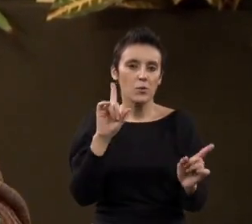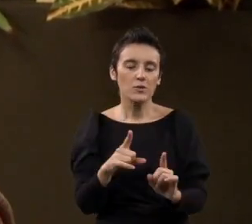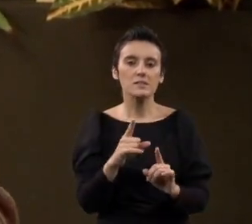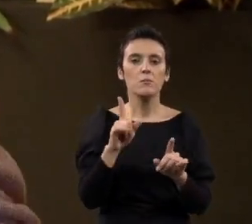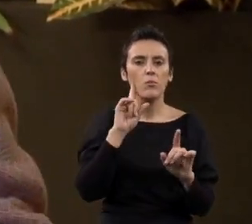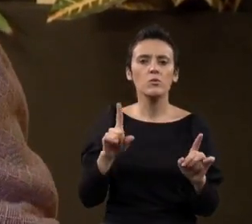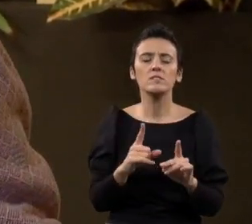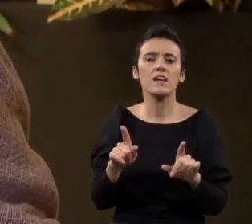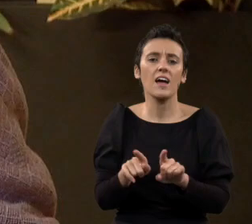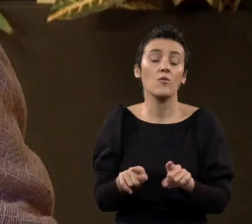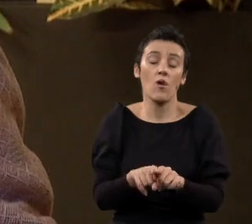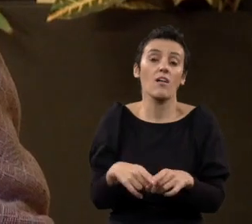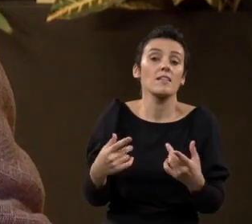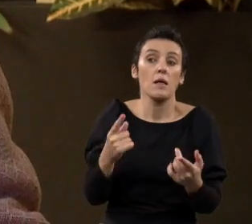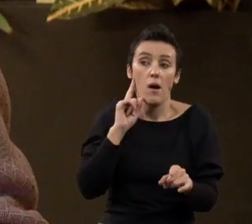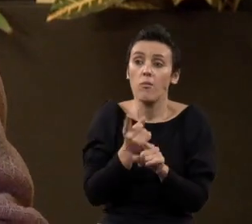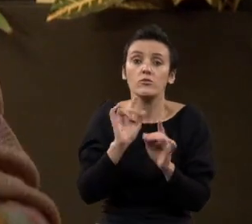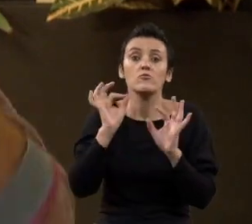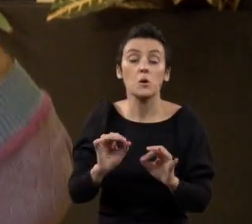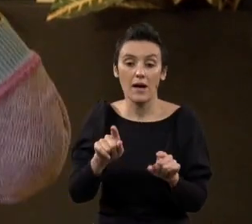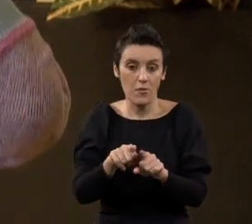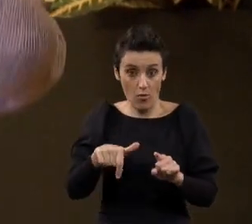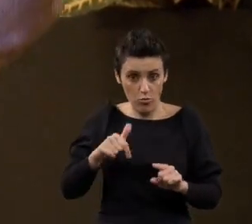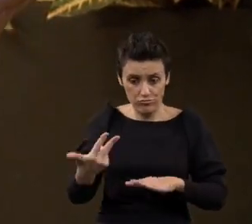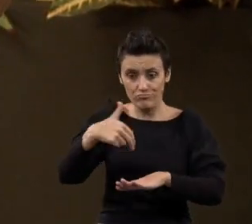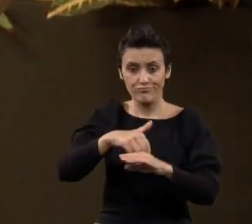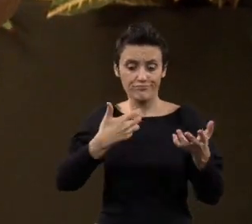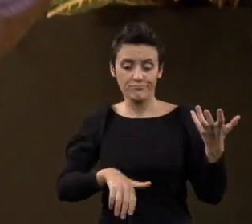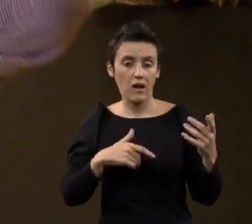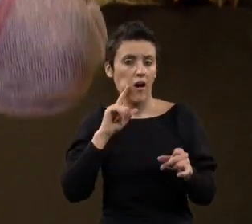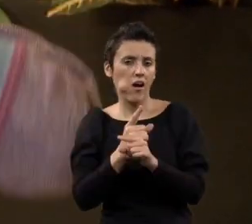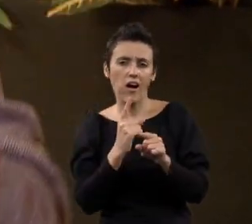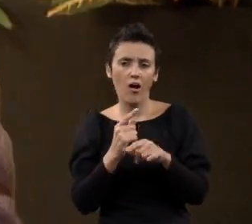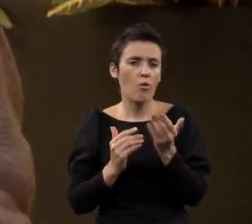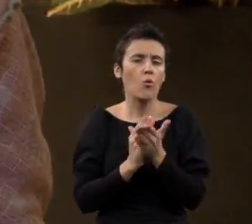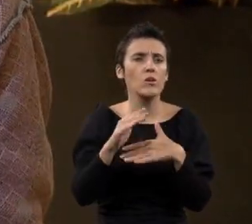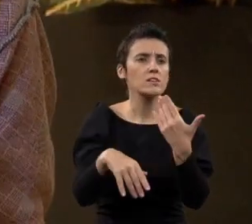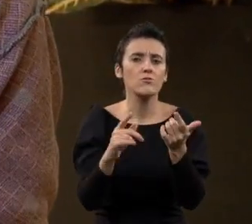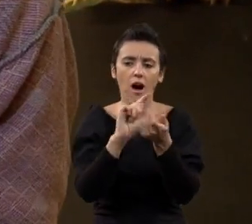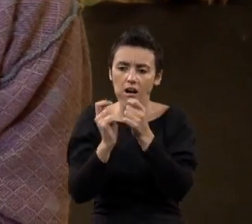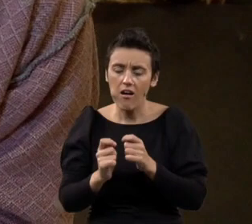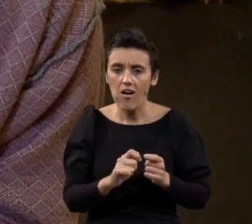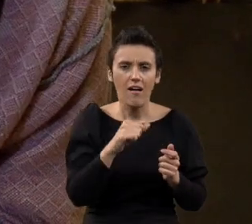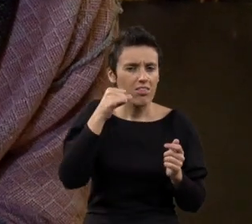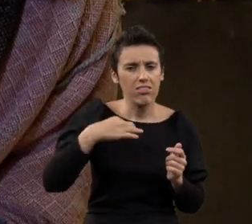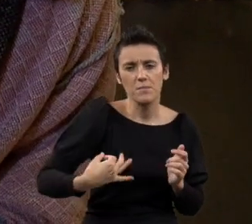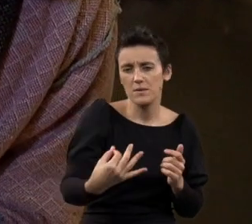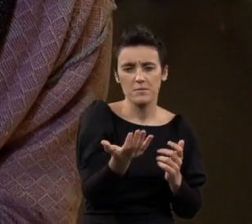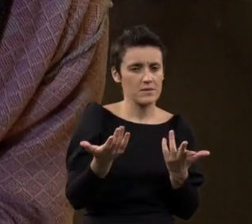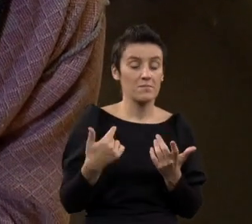em construção. Na verdade, é como isto que eu fiz hoje, está em construção, não é? Está sempre em construção, eu acho. Eu gosto muito dessa